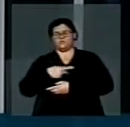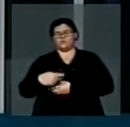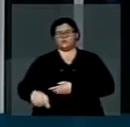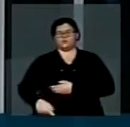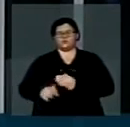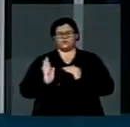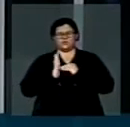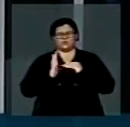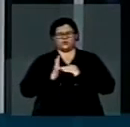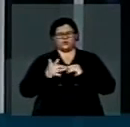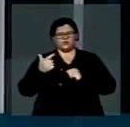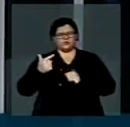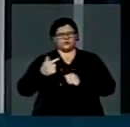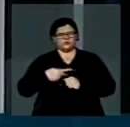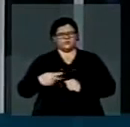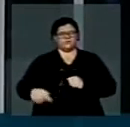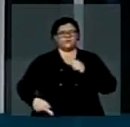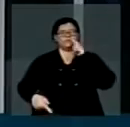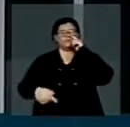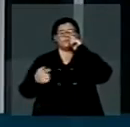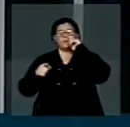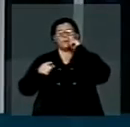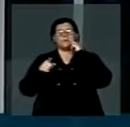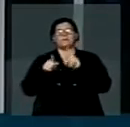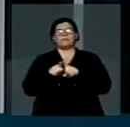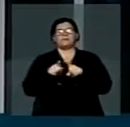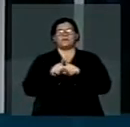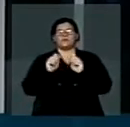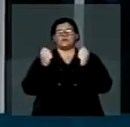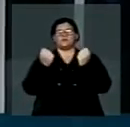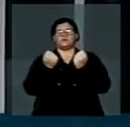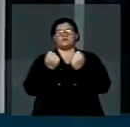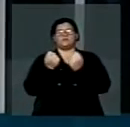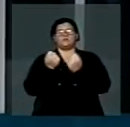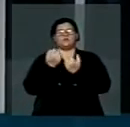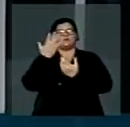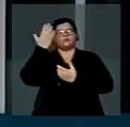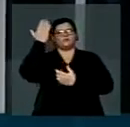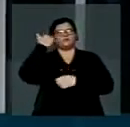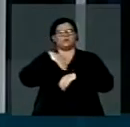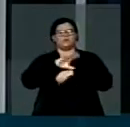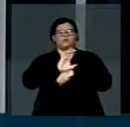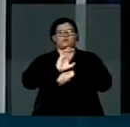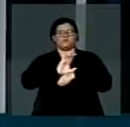Senado, vice-presidente da Constituinte, da Assembleia Nacional Constituinte,